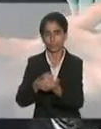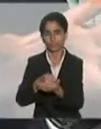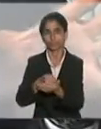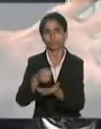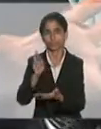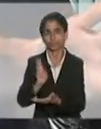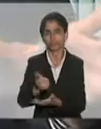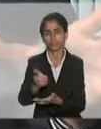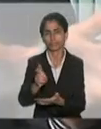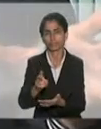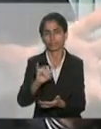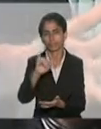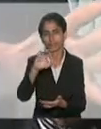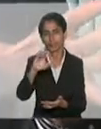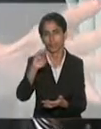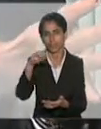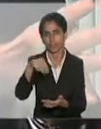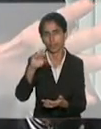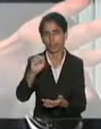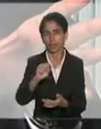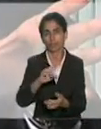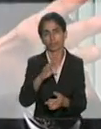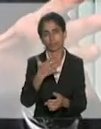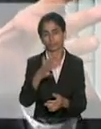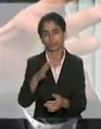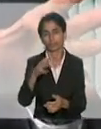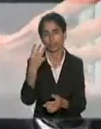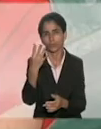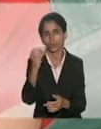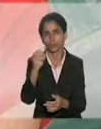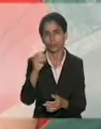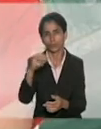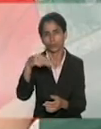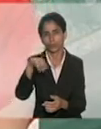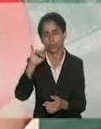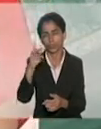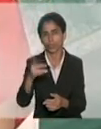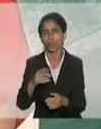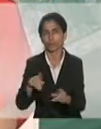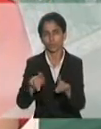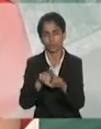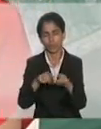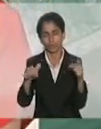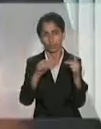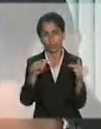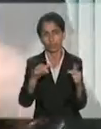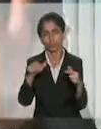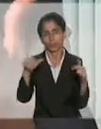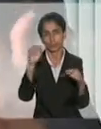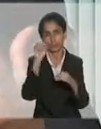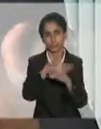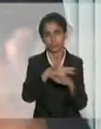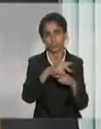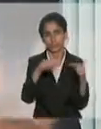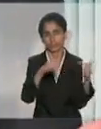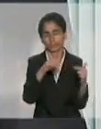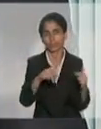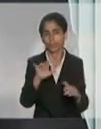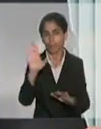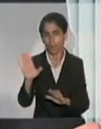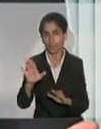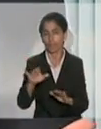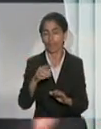no total dá aí uns 400 milhões. Né? E vão continuar empregando as pessoas. Justo. Mas esse argumento é dado pela